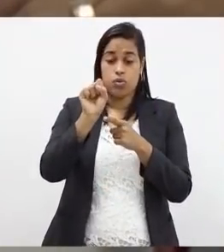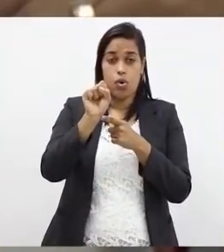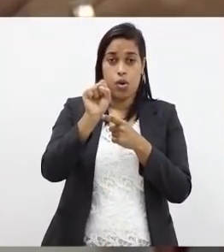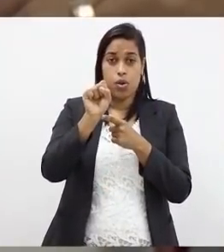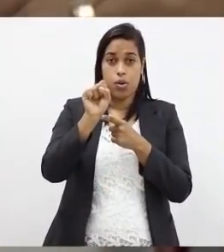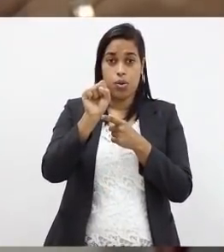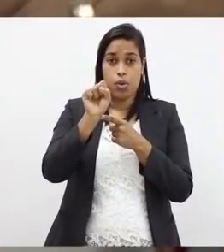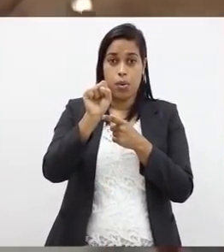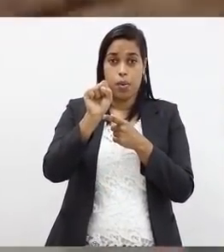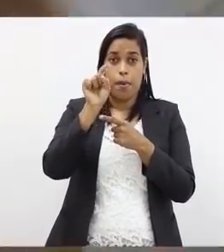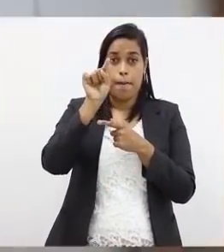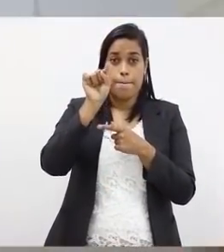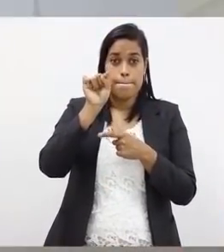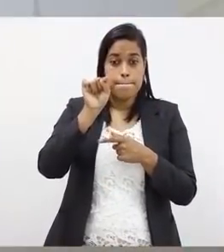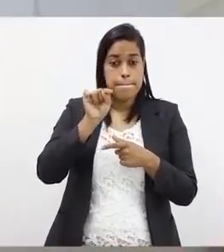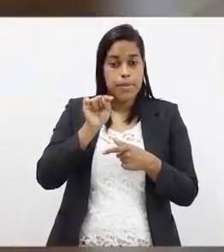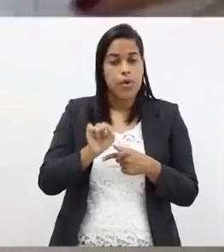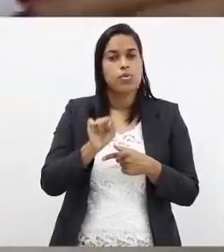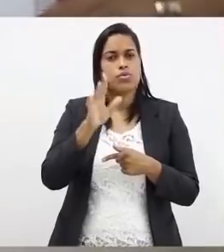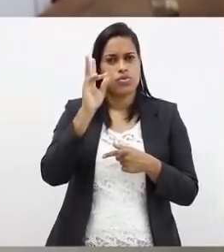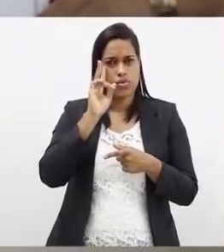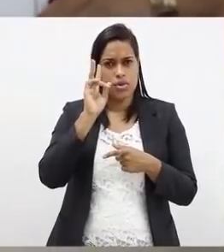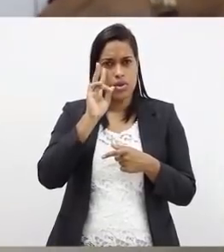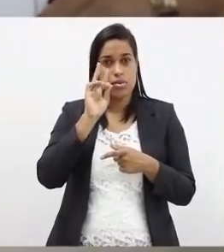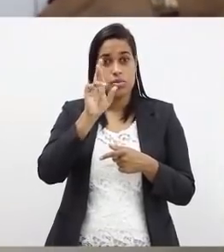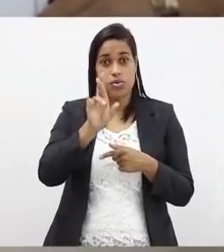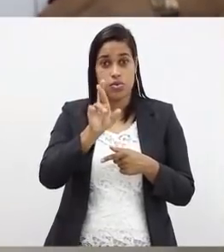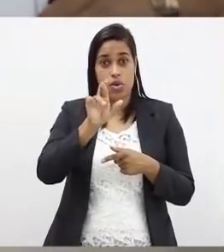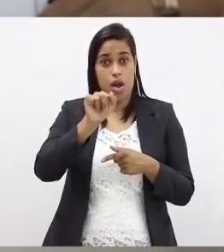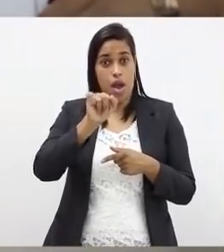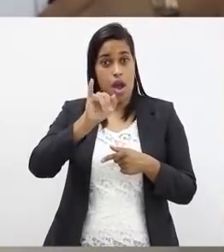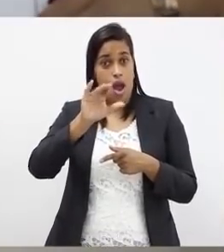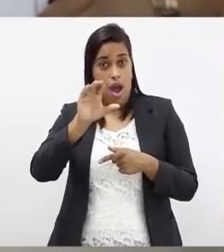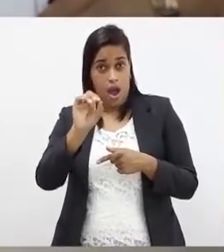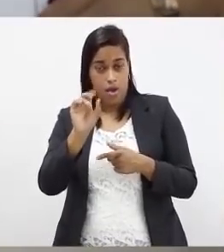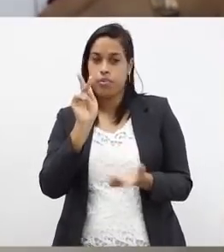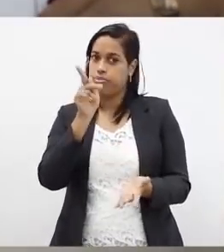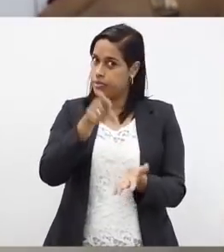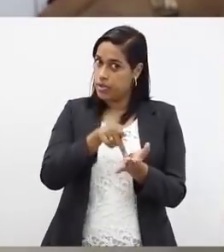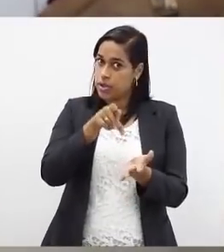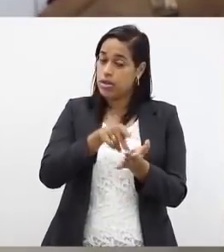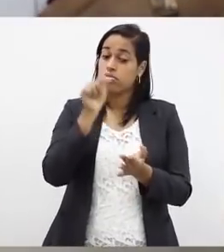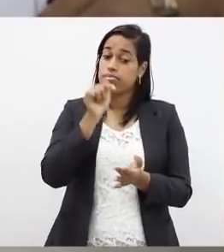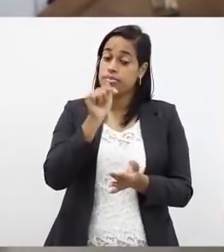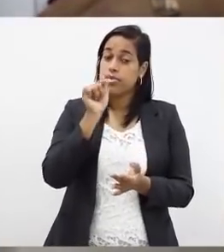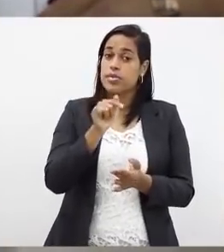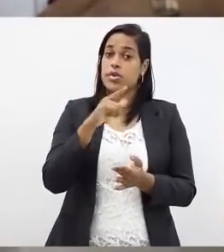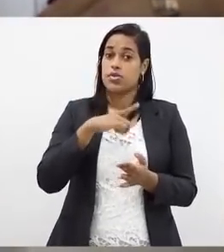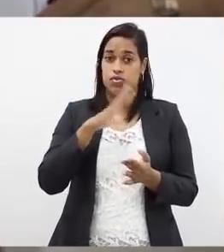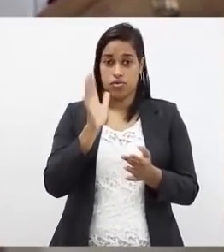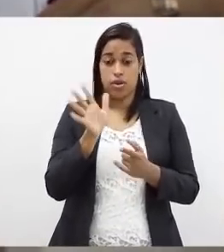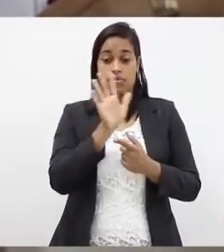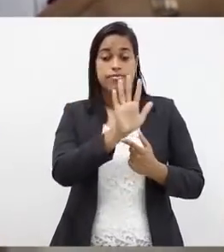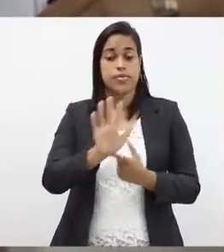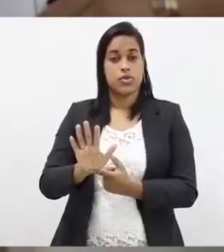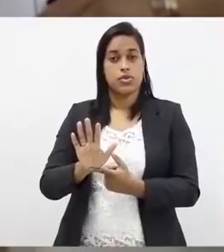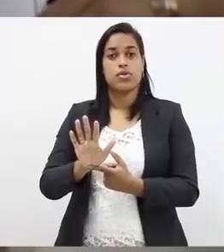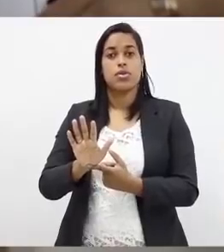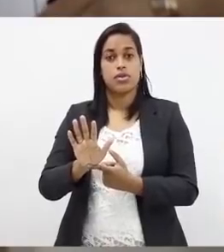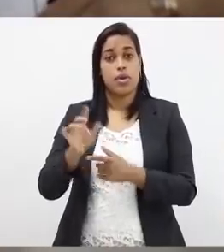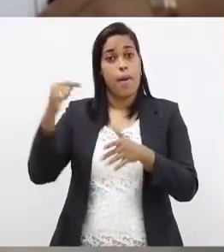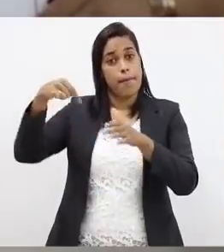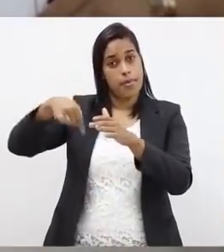pontos. Para isso eu vou precisar do raio real da peça, que está tanto aqui paralelo aos eixos da largura, como aqui paralelo ao